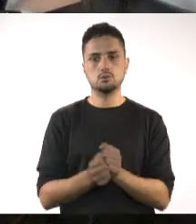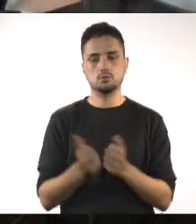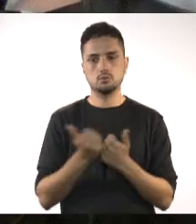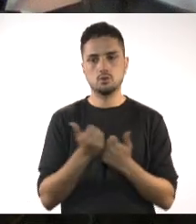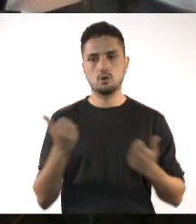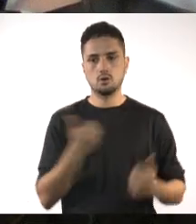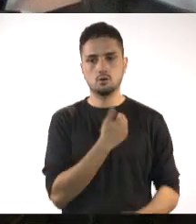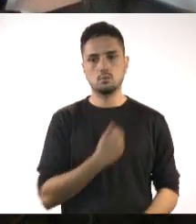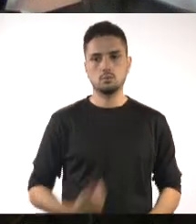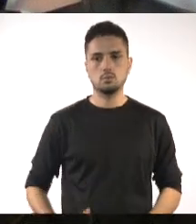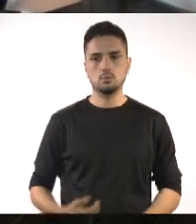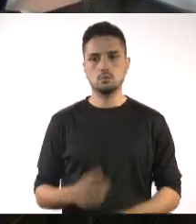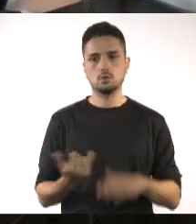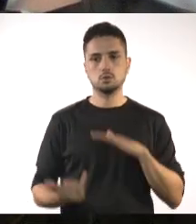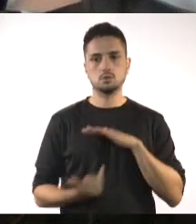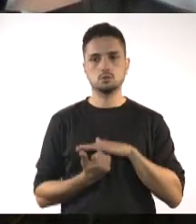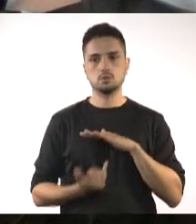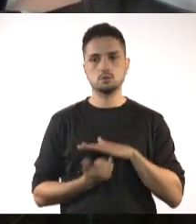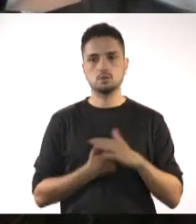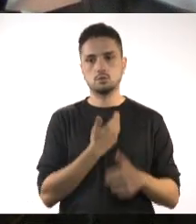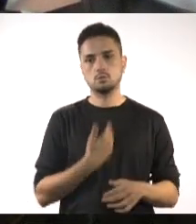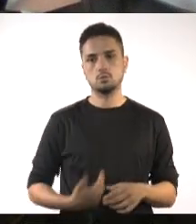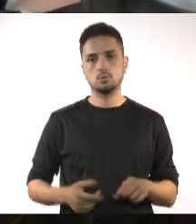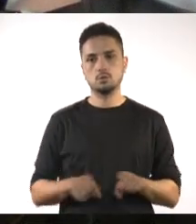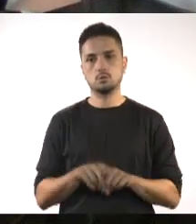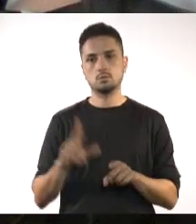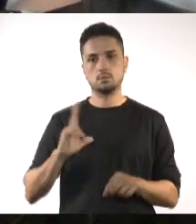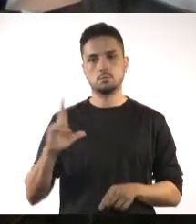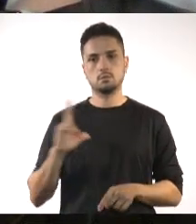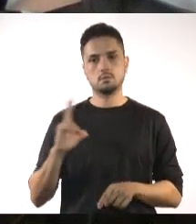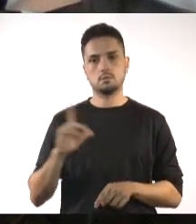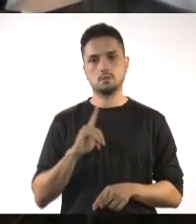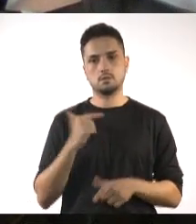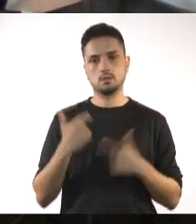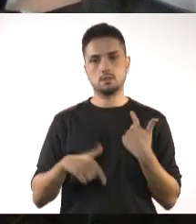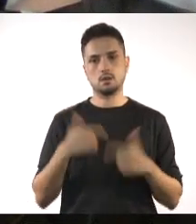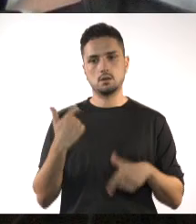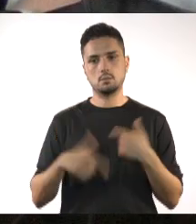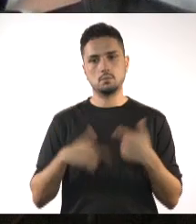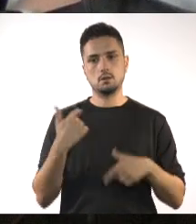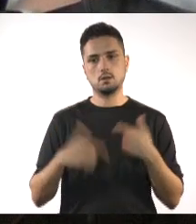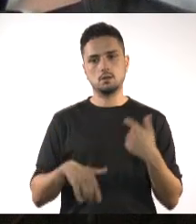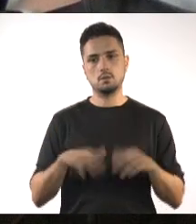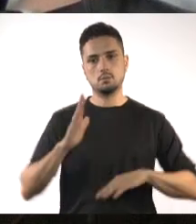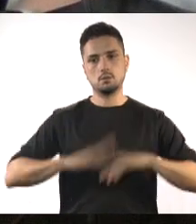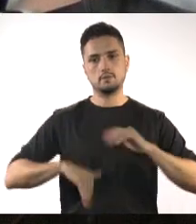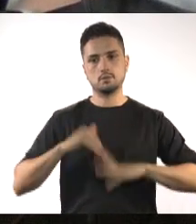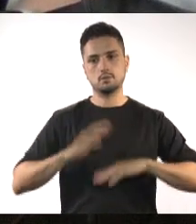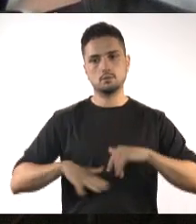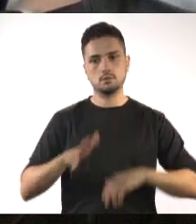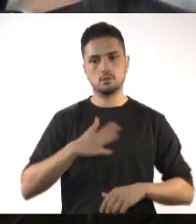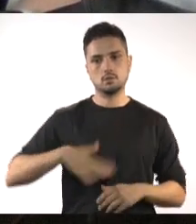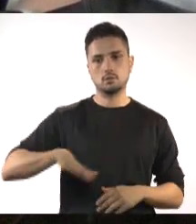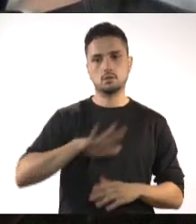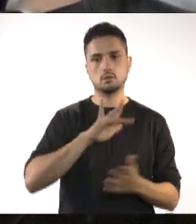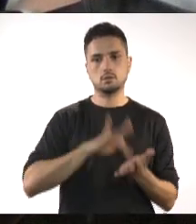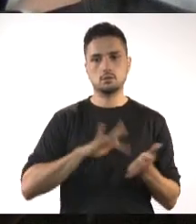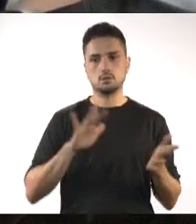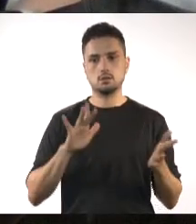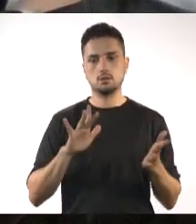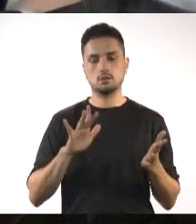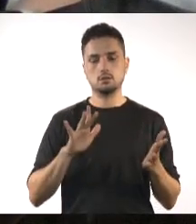públicos, instituições públicas e privadas que prestam serviço e forma profissional na área de saúde.